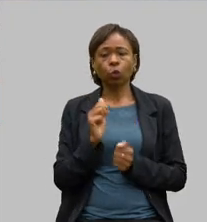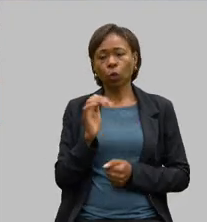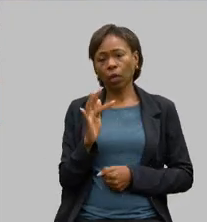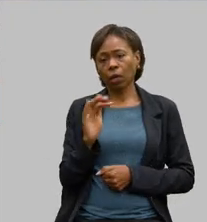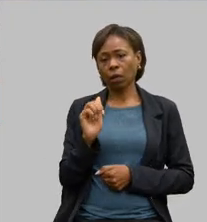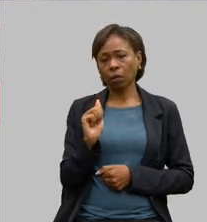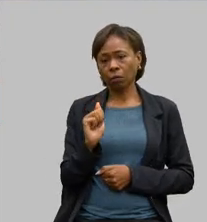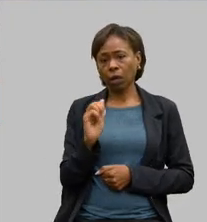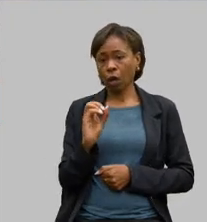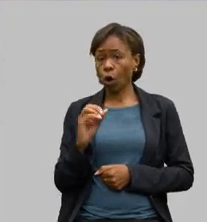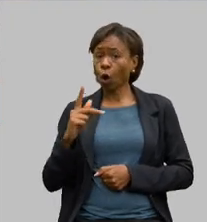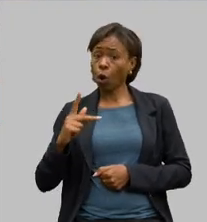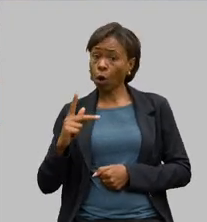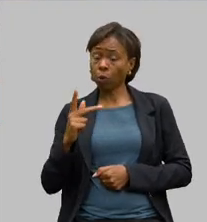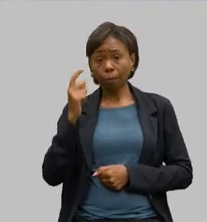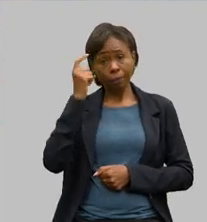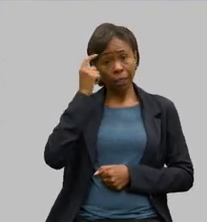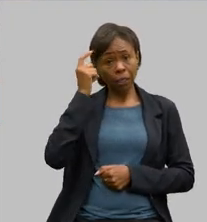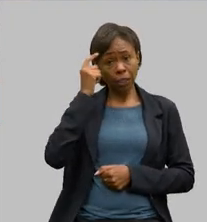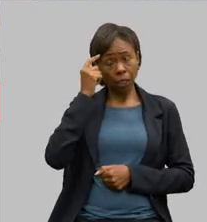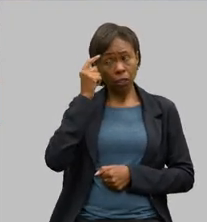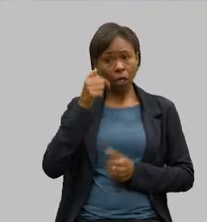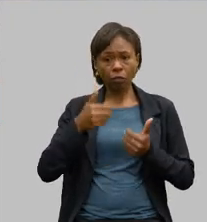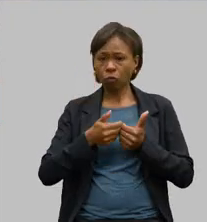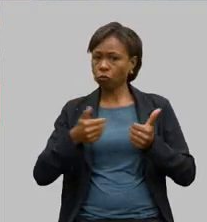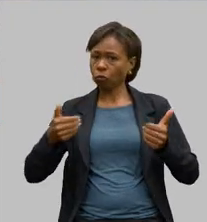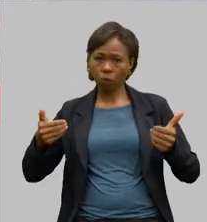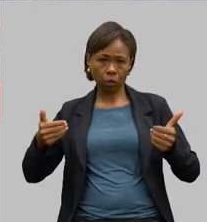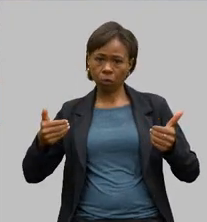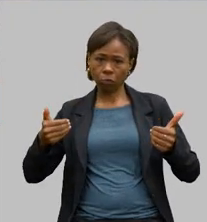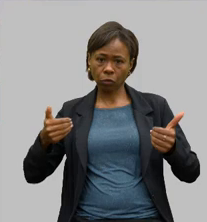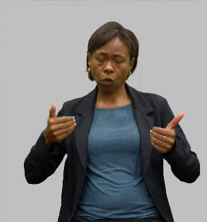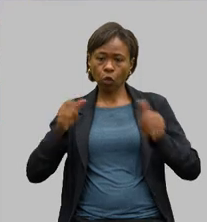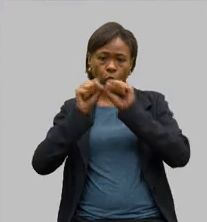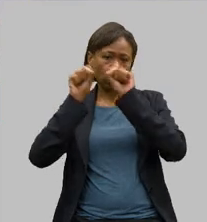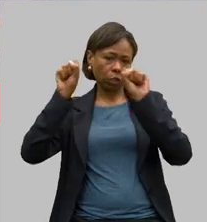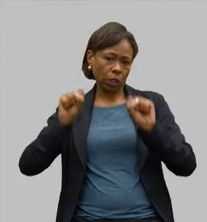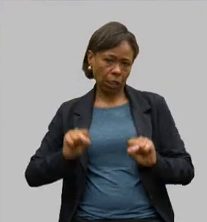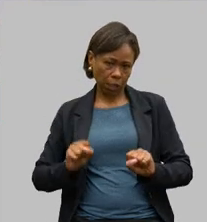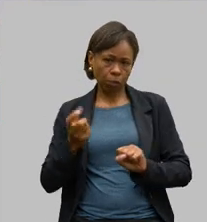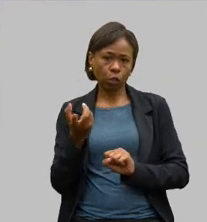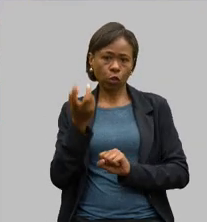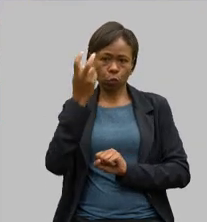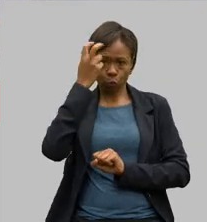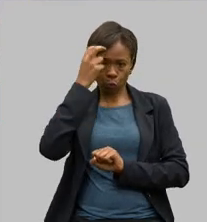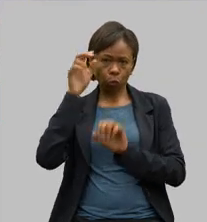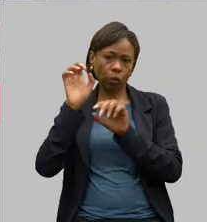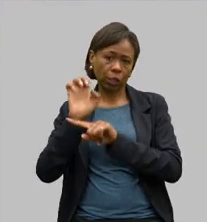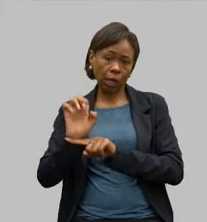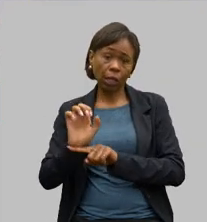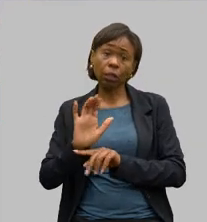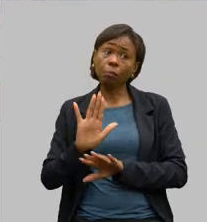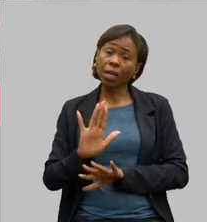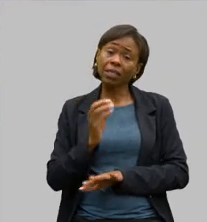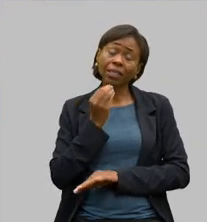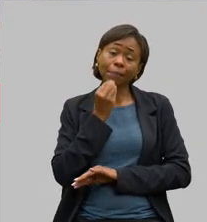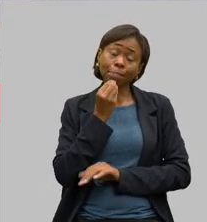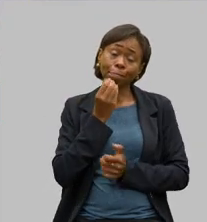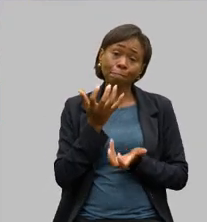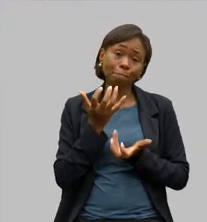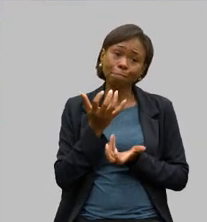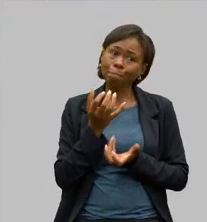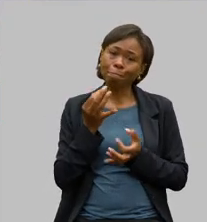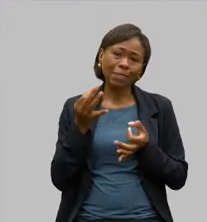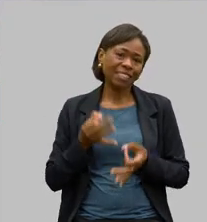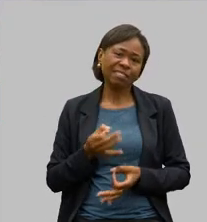eh está fora do sistema estadual de cultura mas a gente queria não deu certo mas a gente queria eh